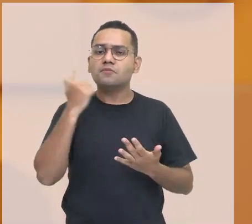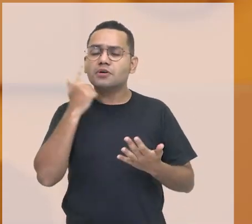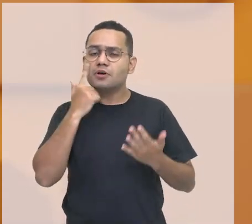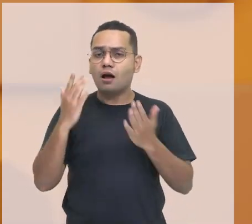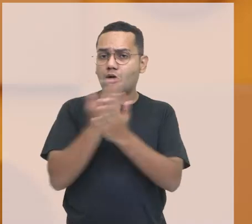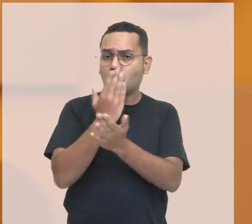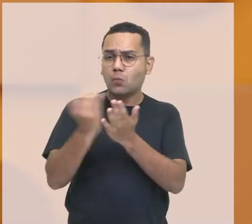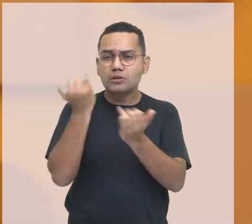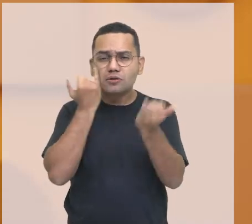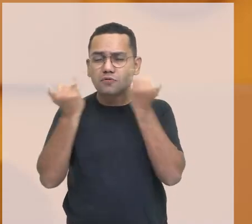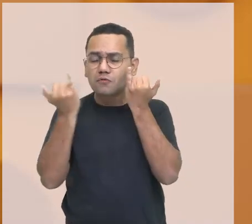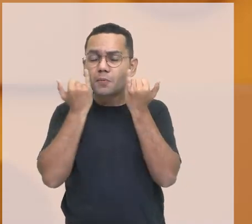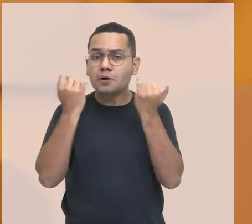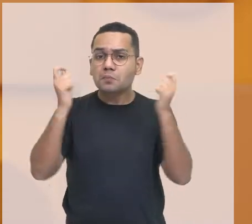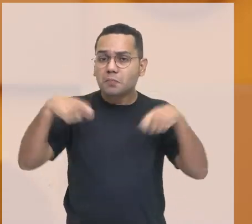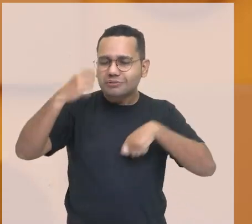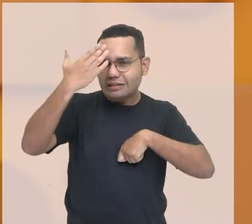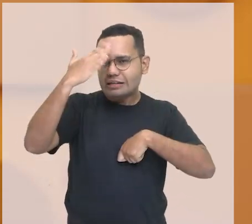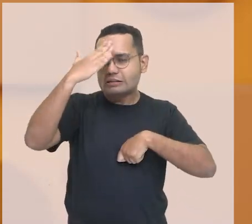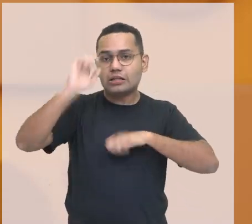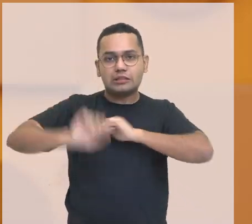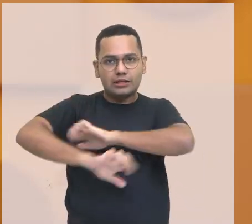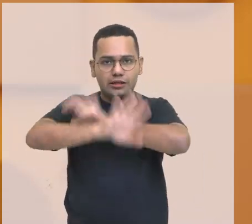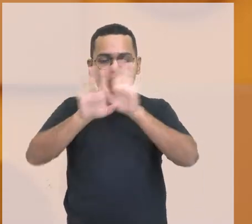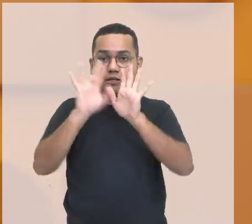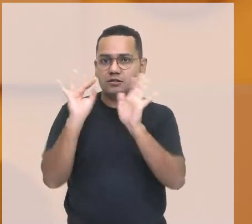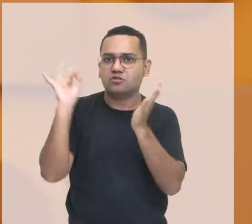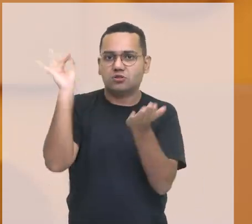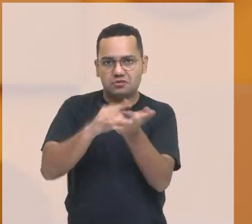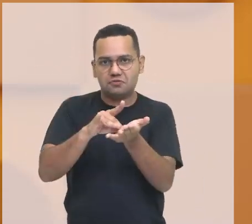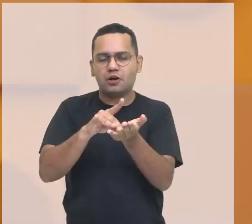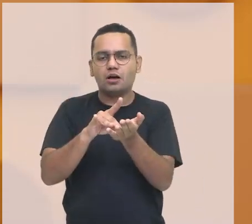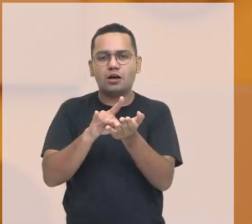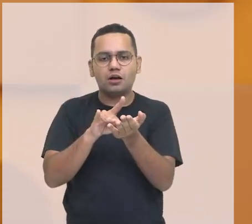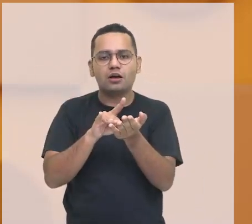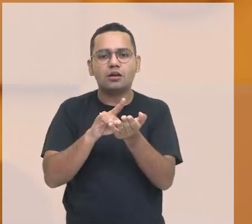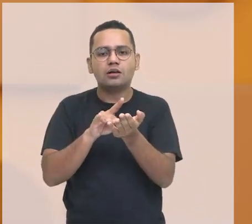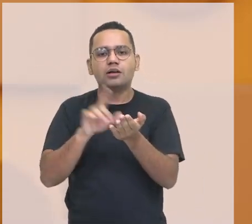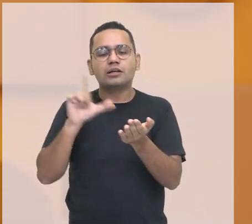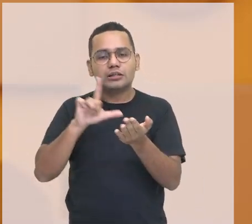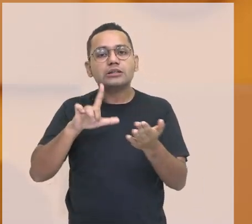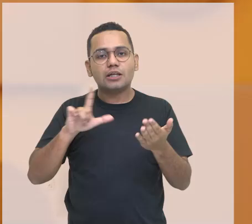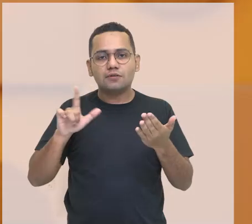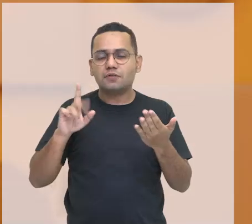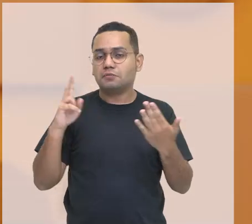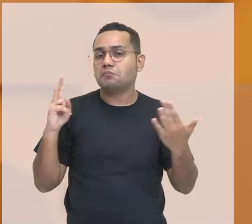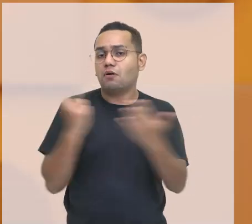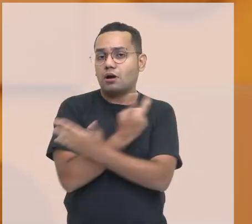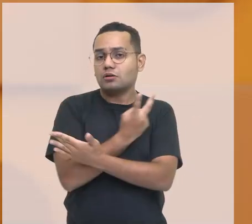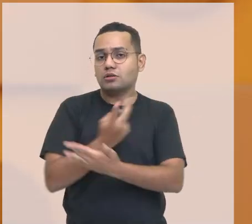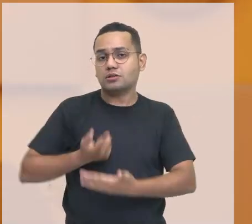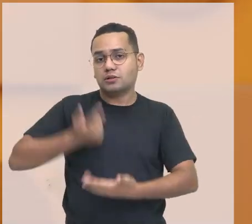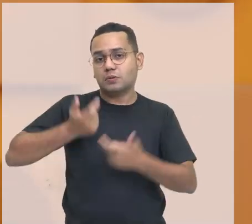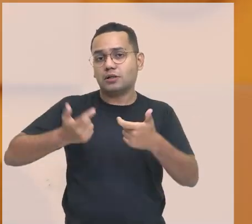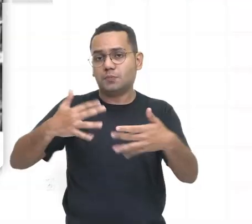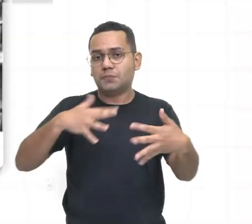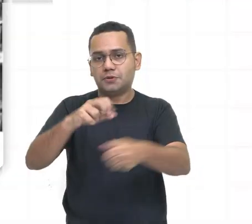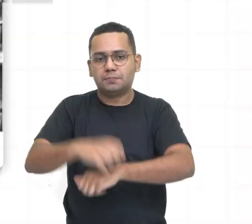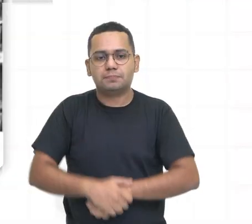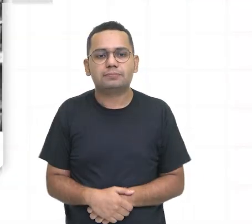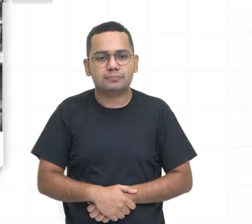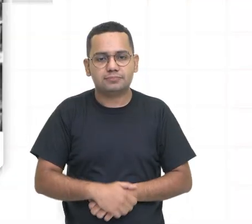ajudar a compreender o que de fato ocasionou a Segunda Guerra Mundial. Vamos ao texto. Vamos lá,